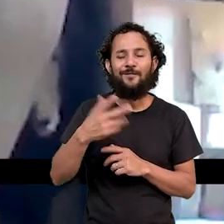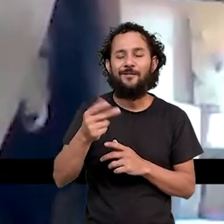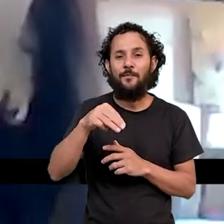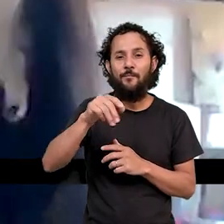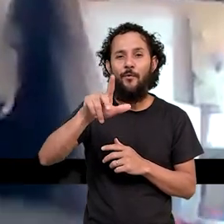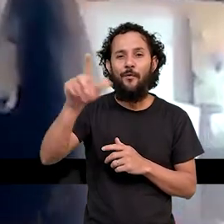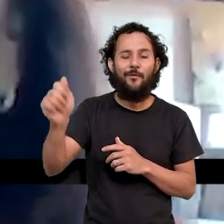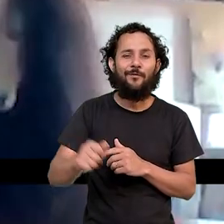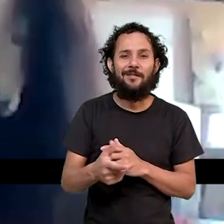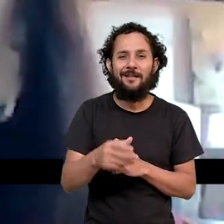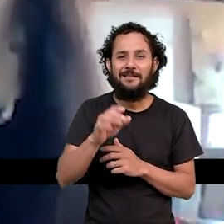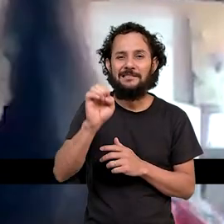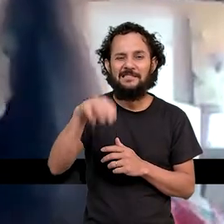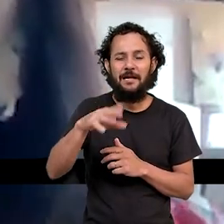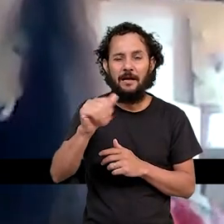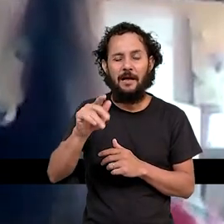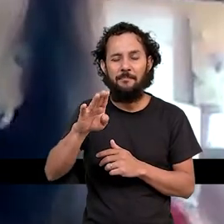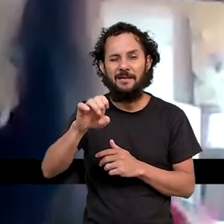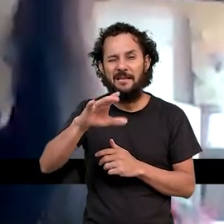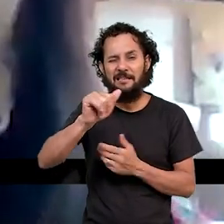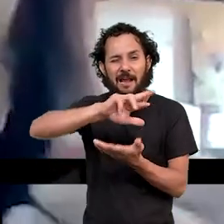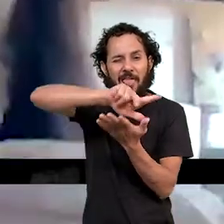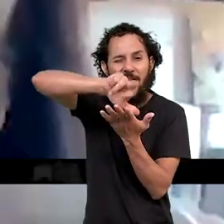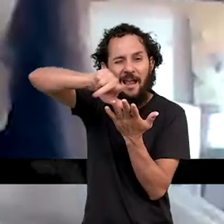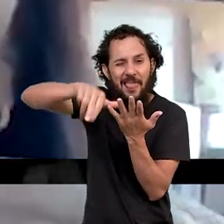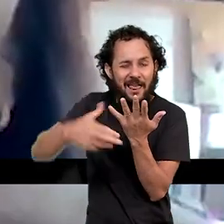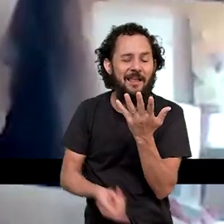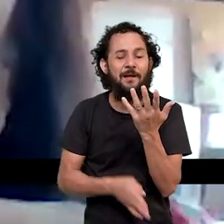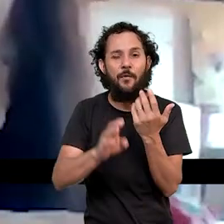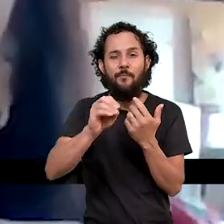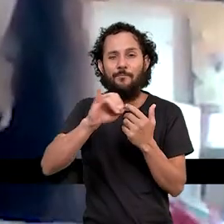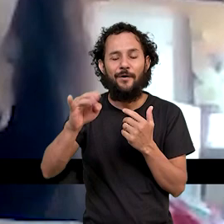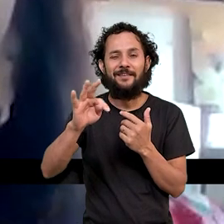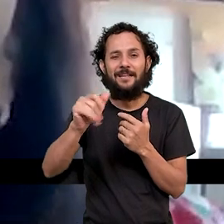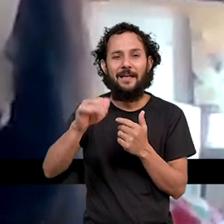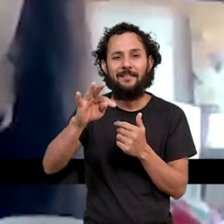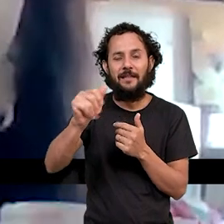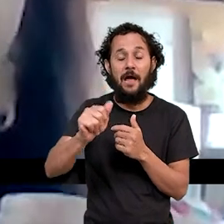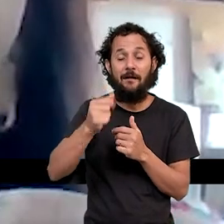boitatá, o lobisomem. Então, vejam como é que esse universo